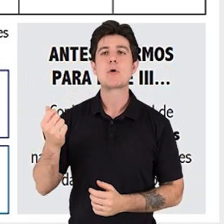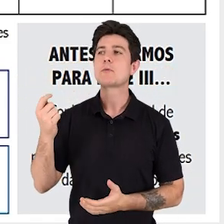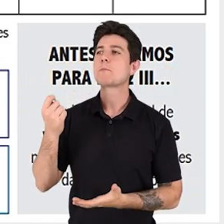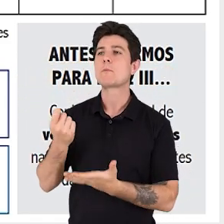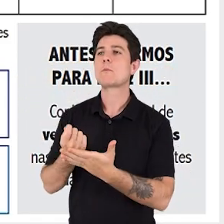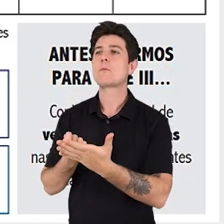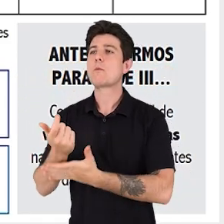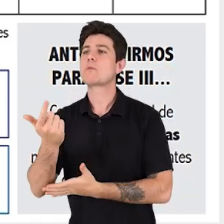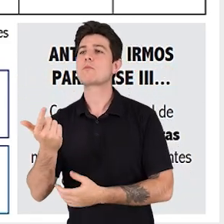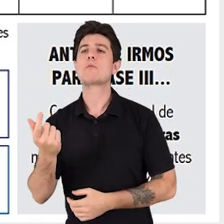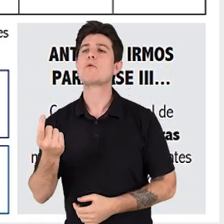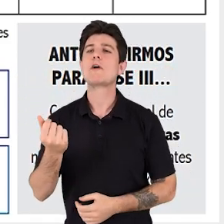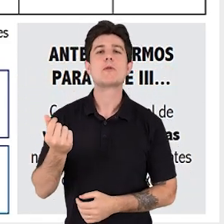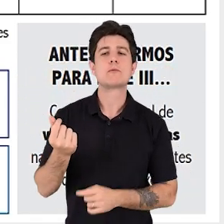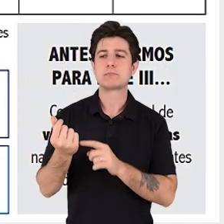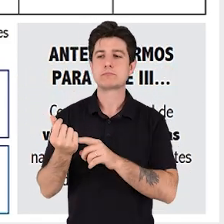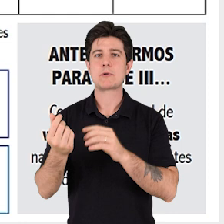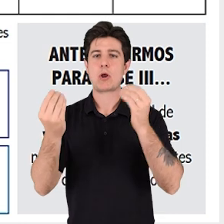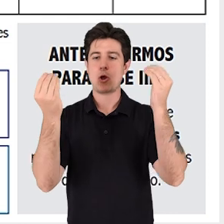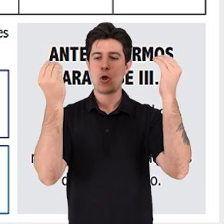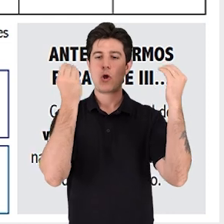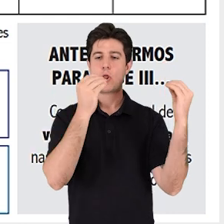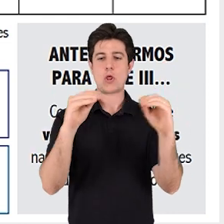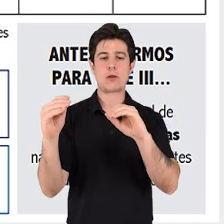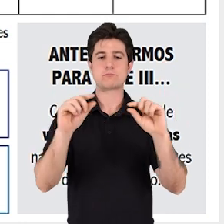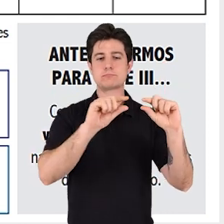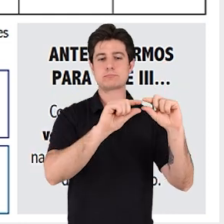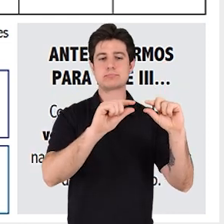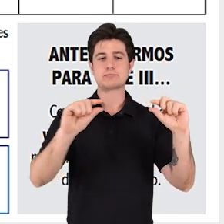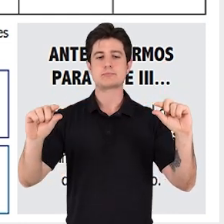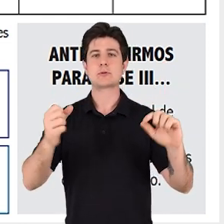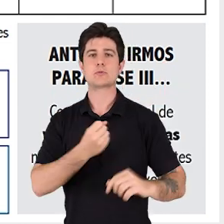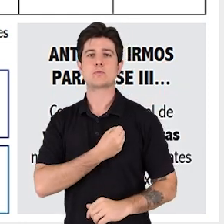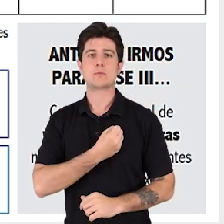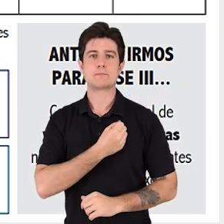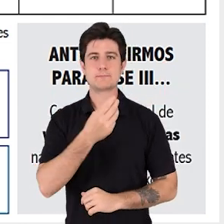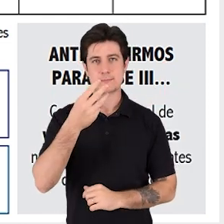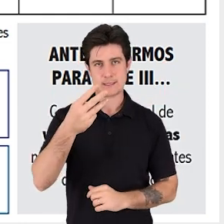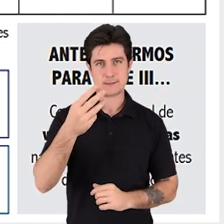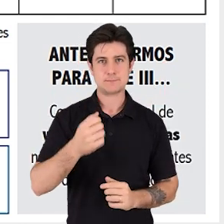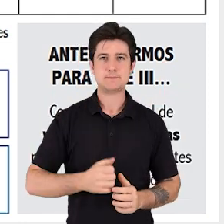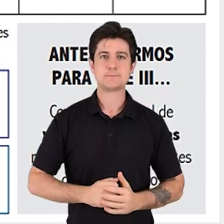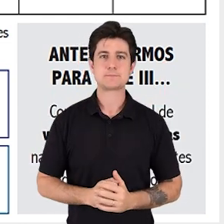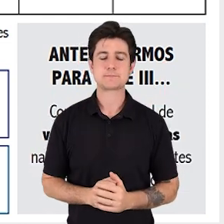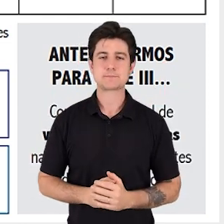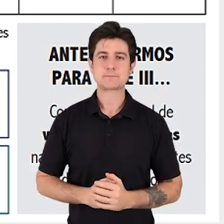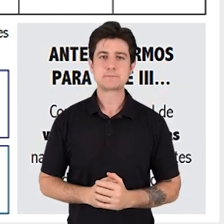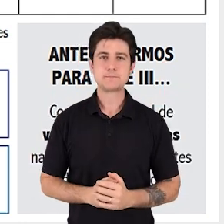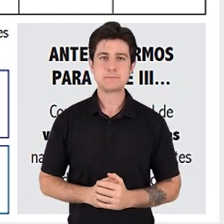E as quantias pagas nas compras dos produtos serão anotadas na terceira linha da tabela.